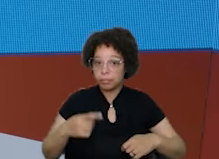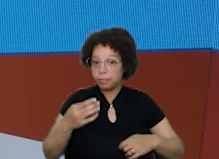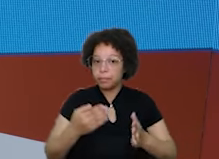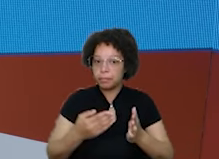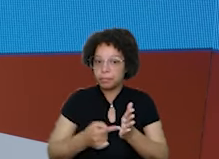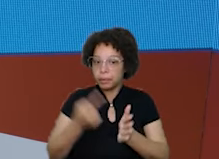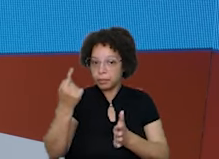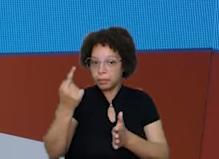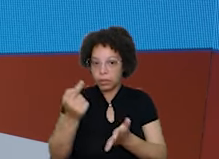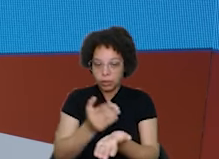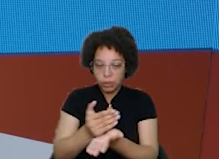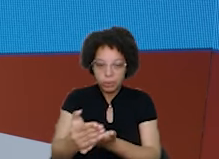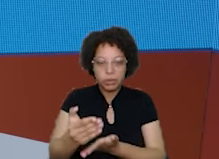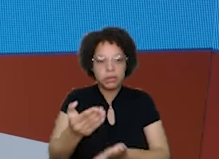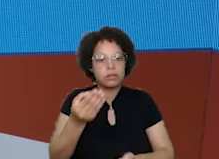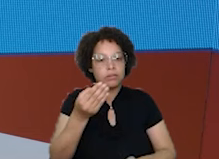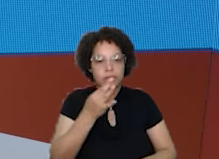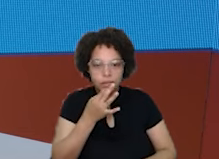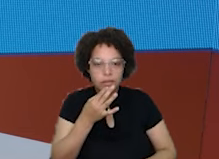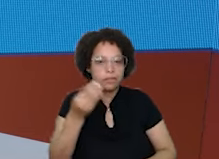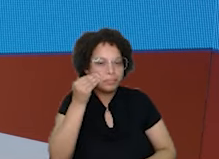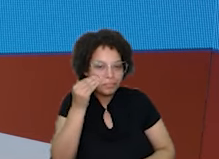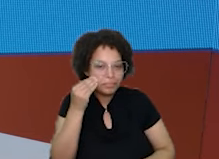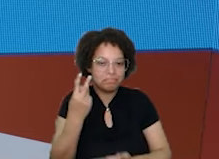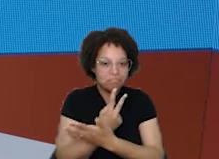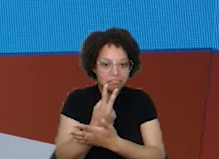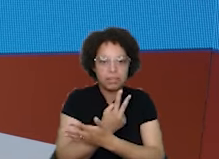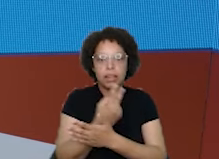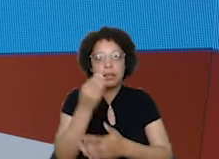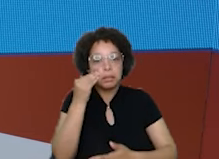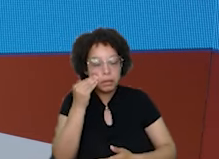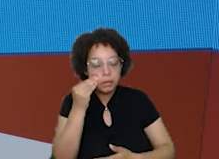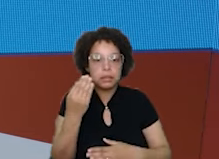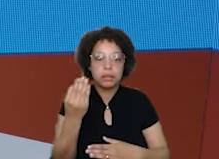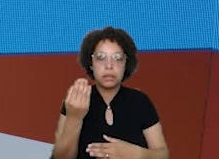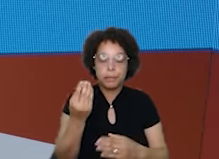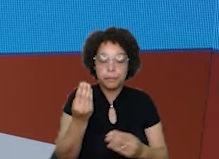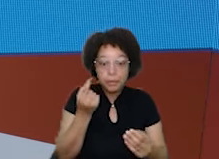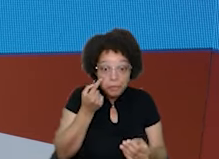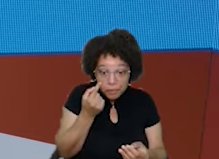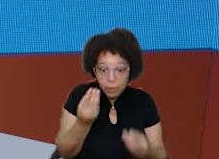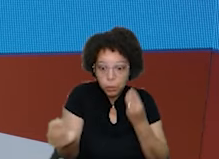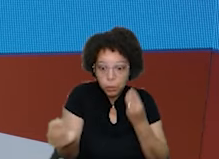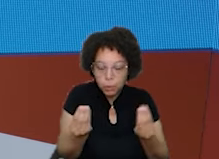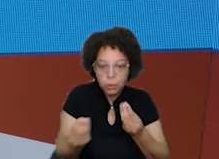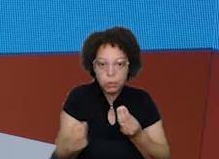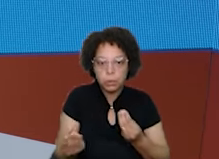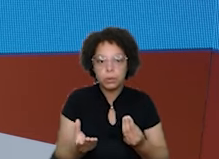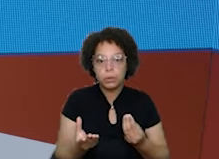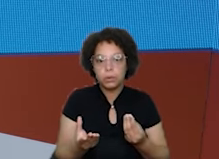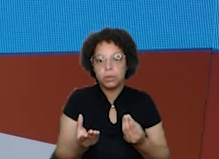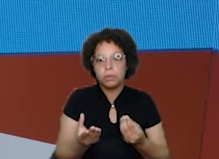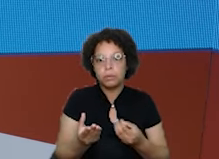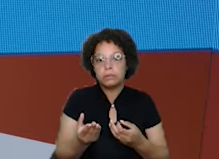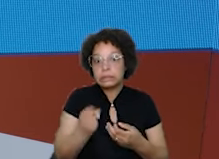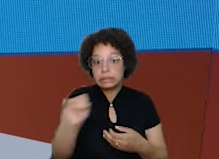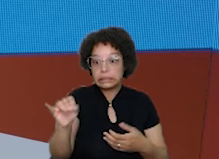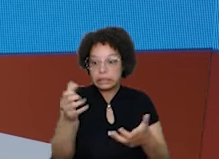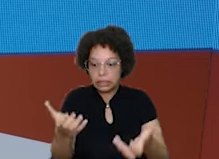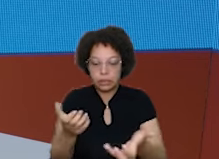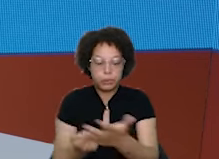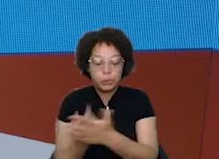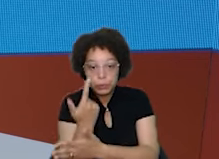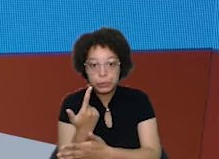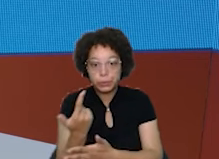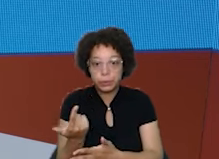é conhecer testar exercitar até para ver como é que funciona como é que é se eu quiser por exemplo comprar uma